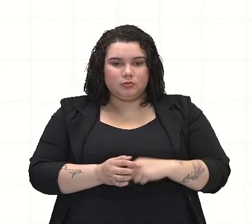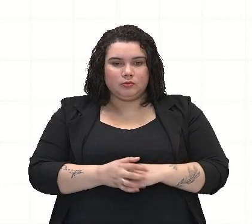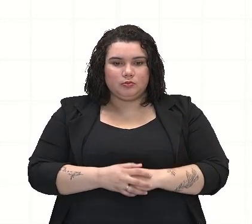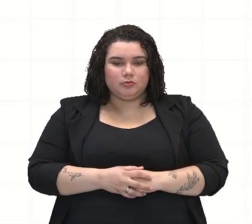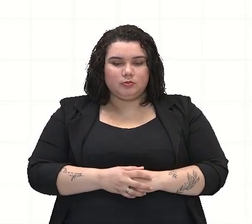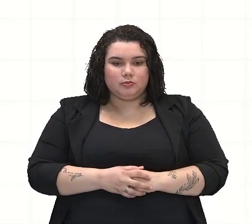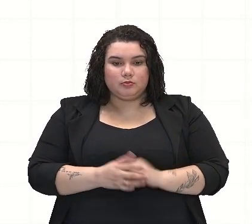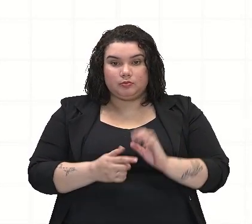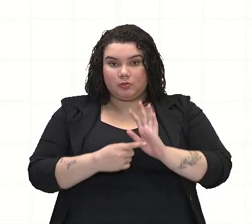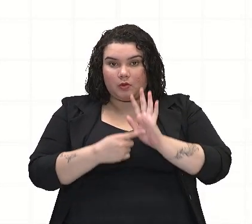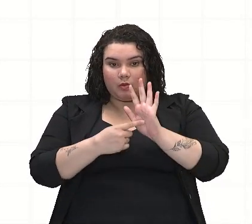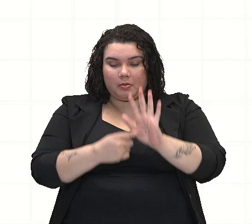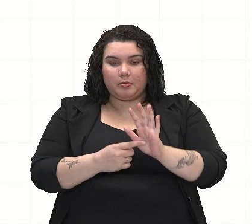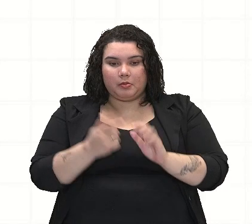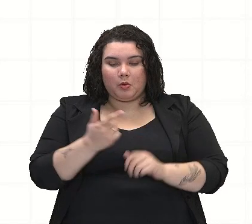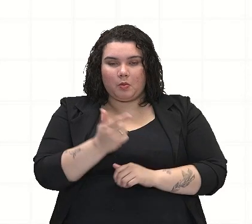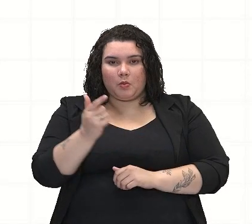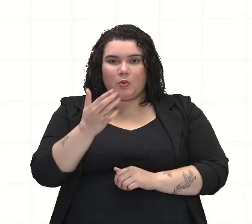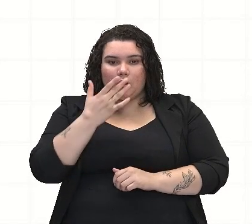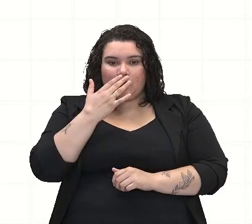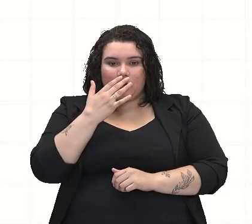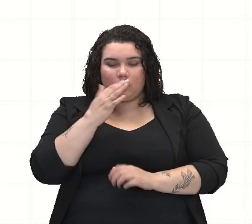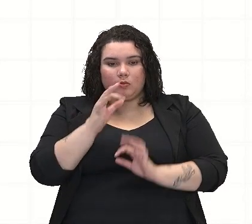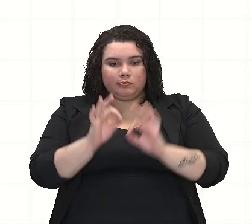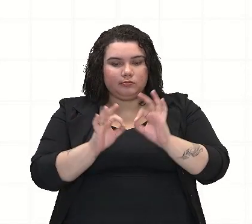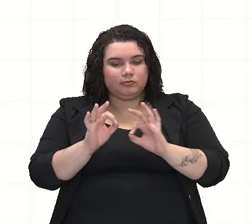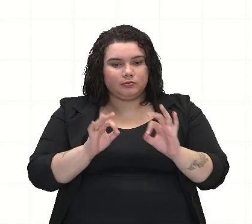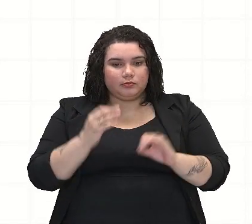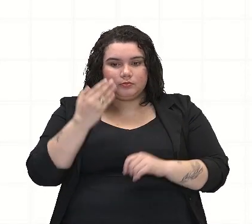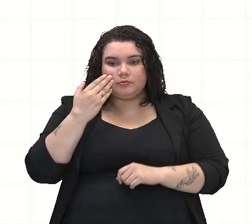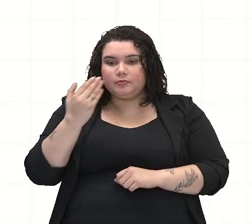Vamos colocar aqui uma outra cor.